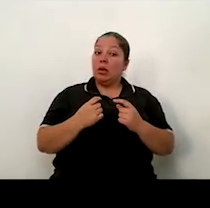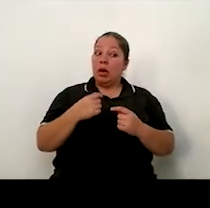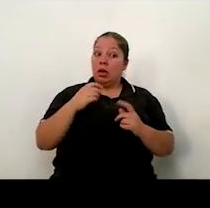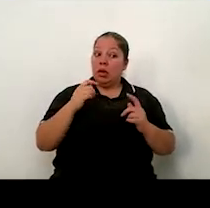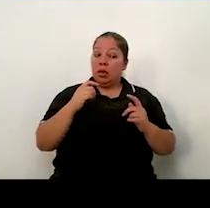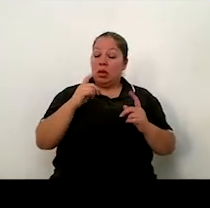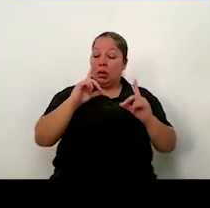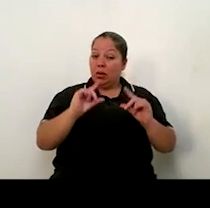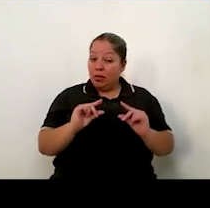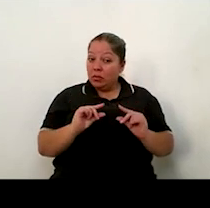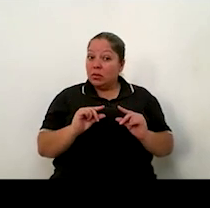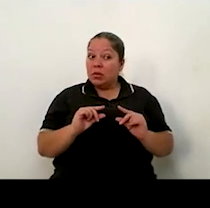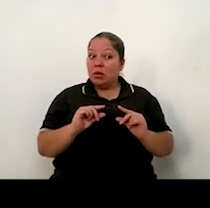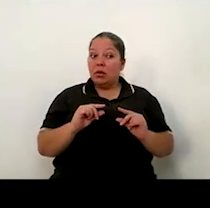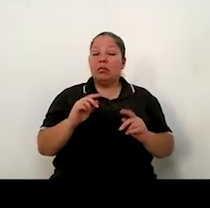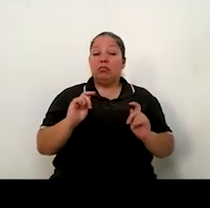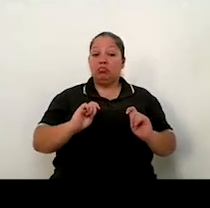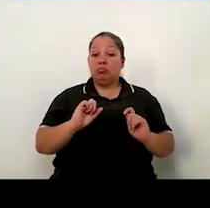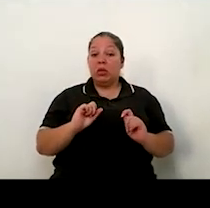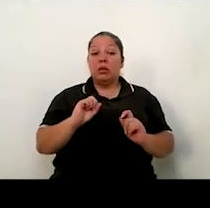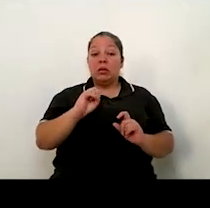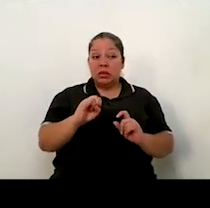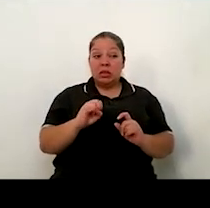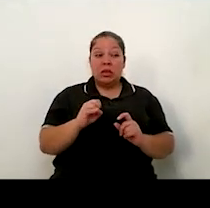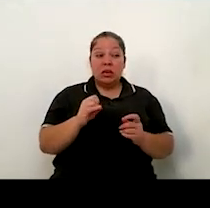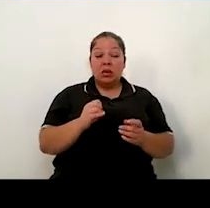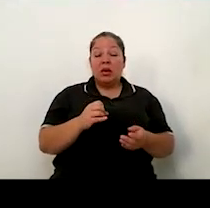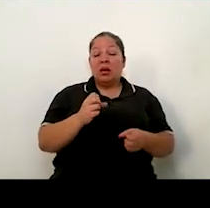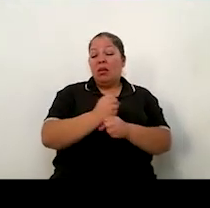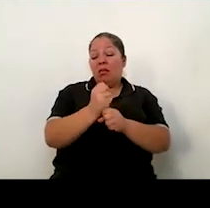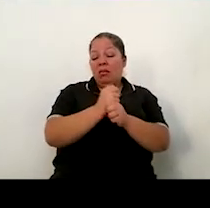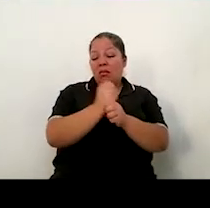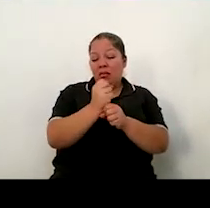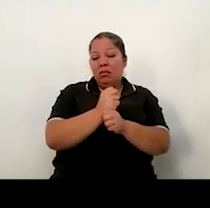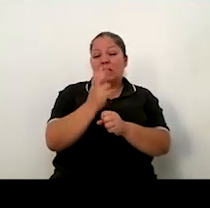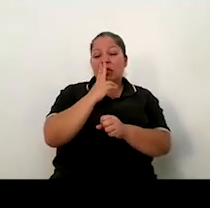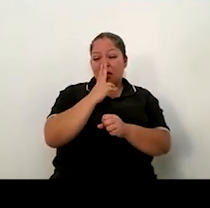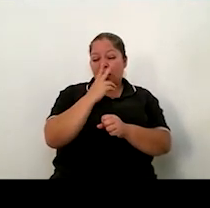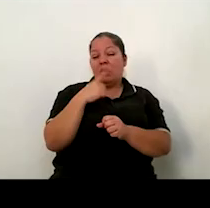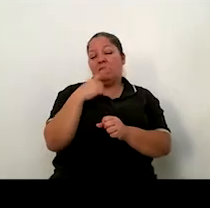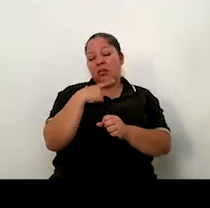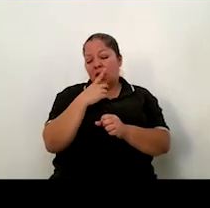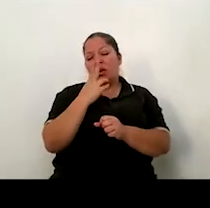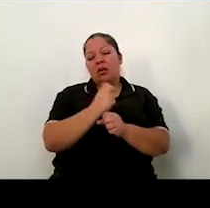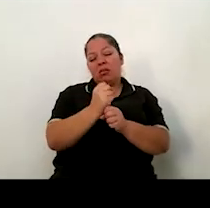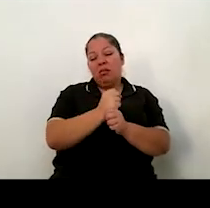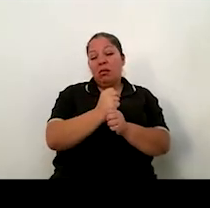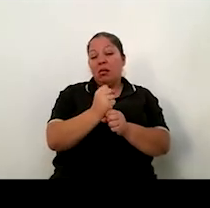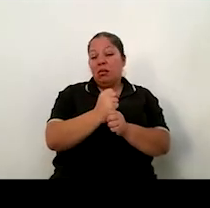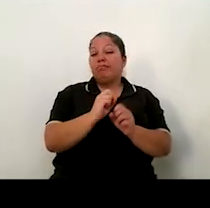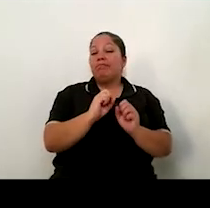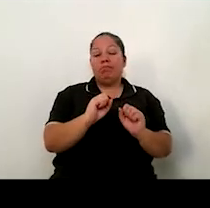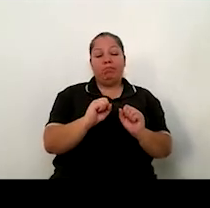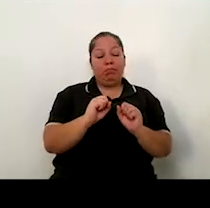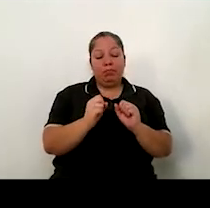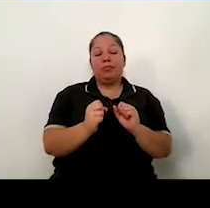você estiver fumando, maior é o seu risco de ter câncer induzido pelo cigarro. Se você